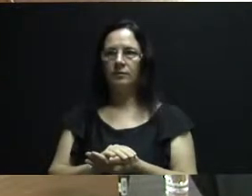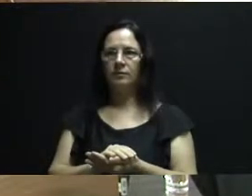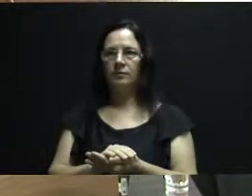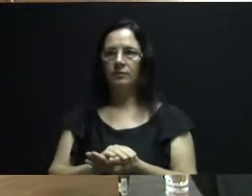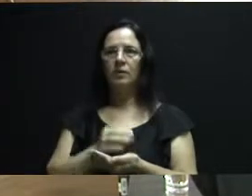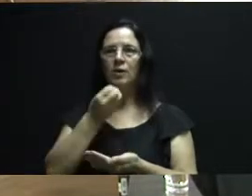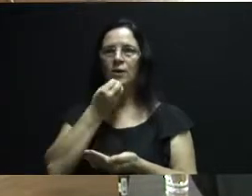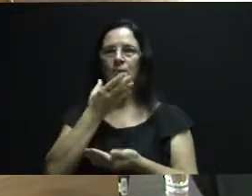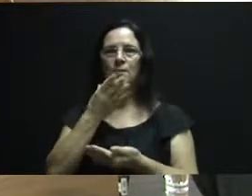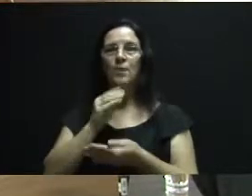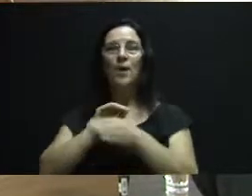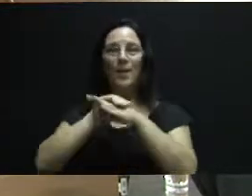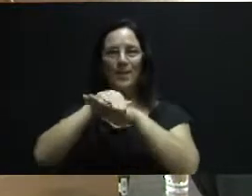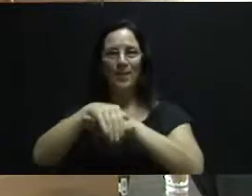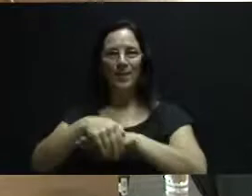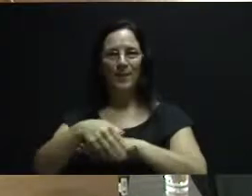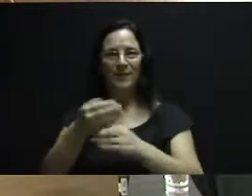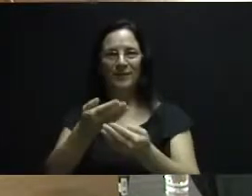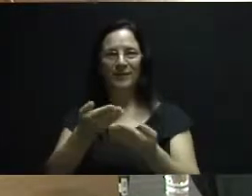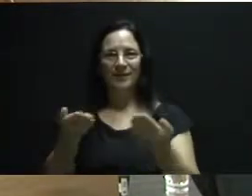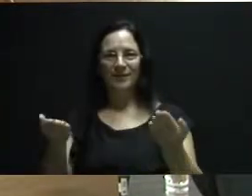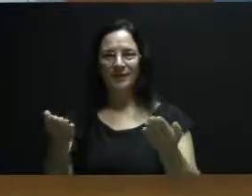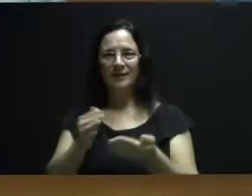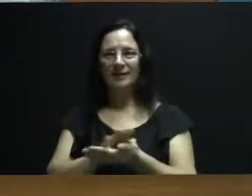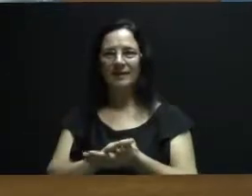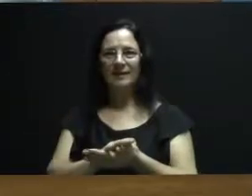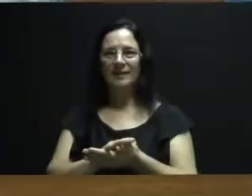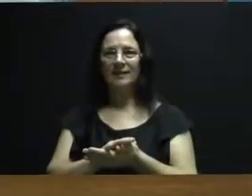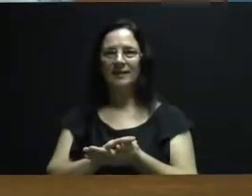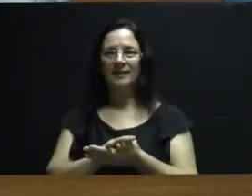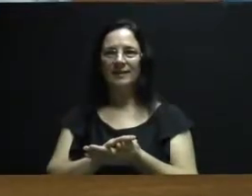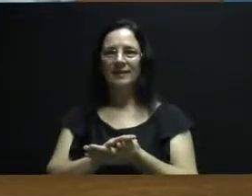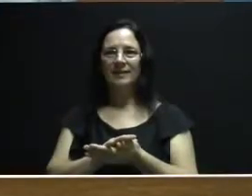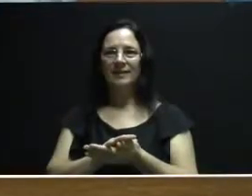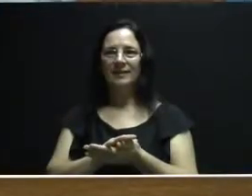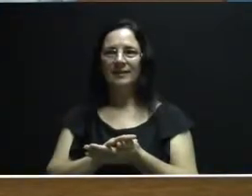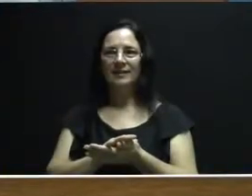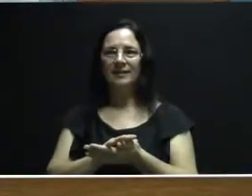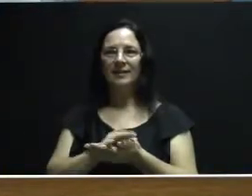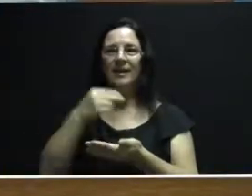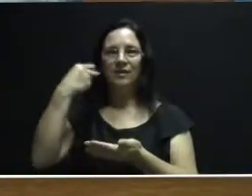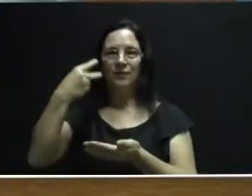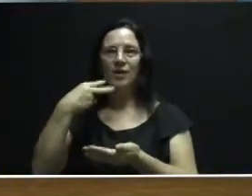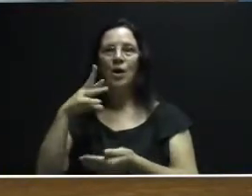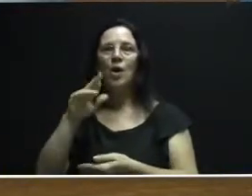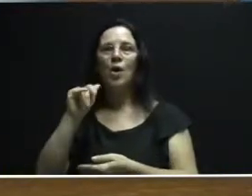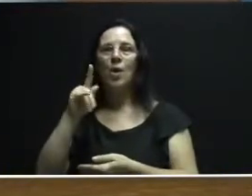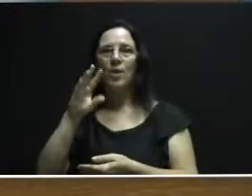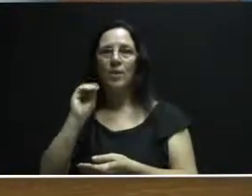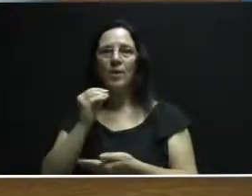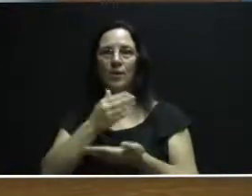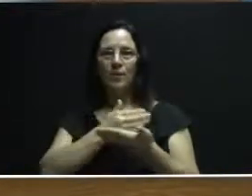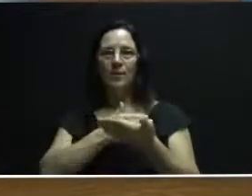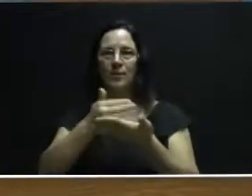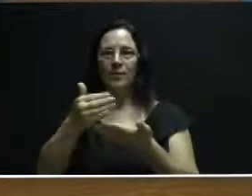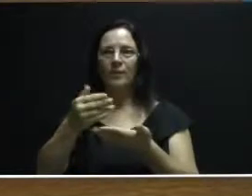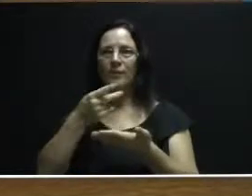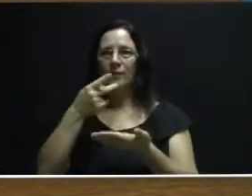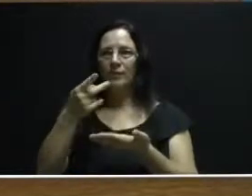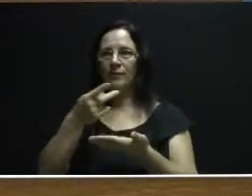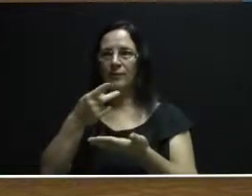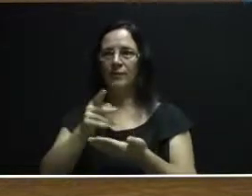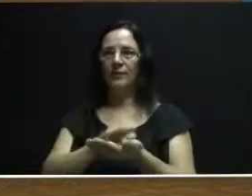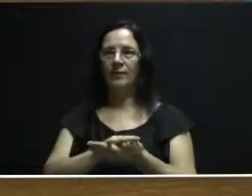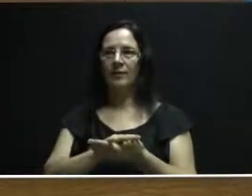Bom, boa noite a todos. Vou repetir um pouquinho a palavra do vereador Rodrigo Alemão no início, né, da sua fala. Dá um